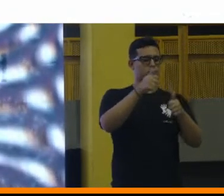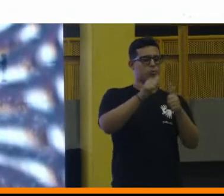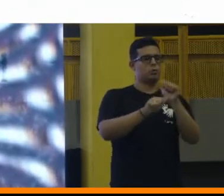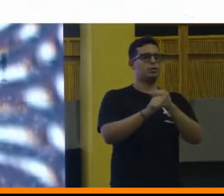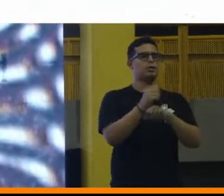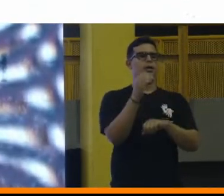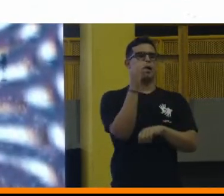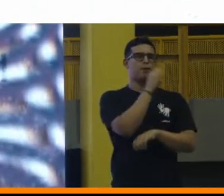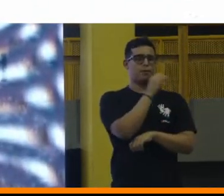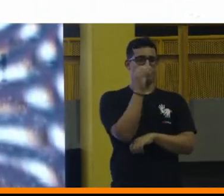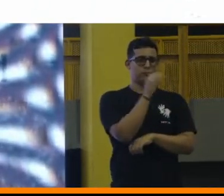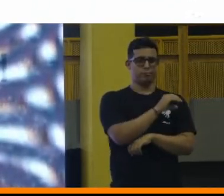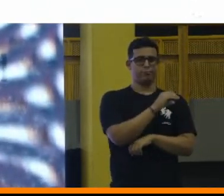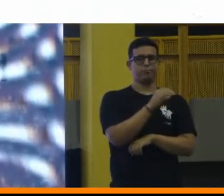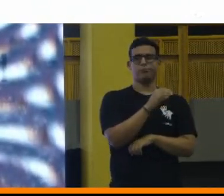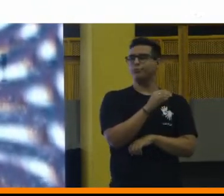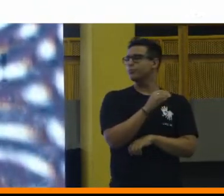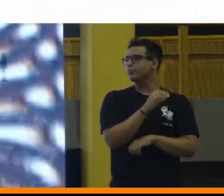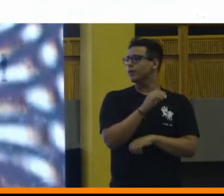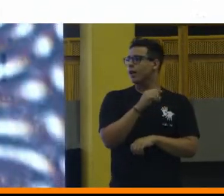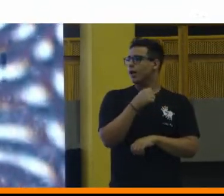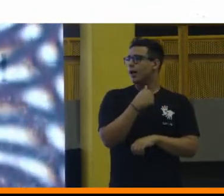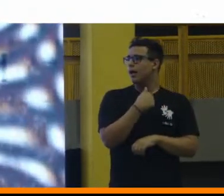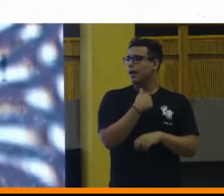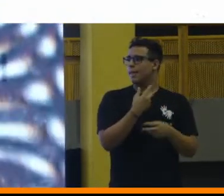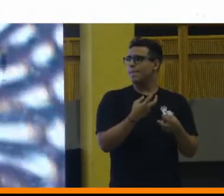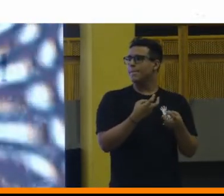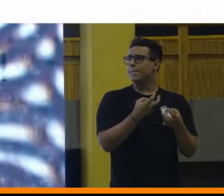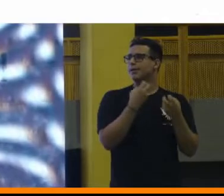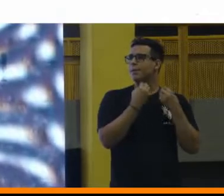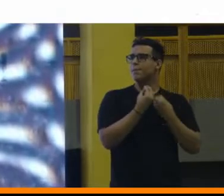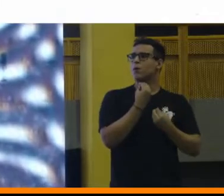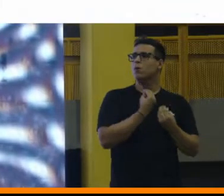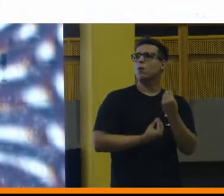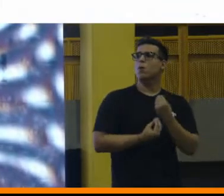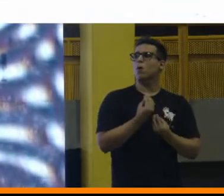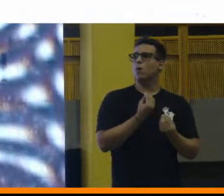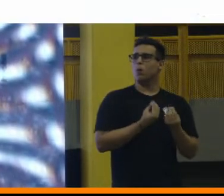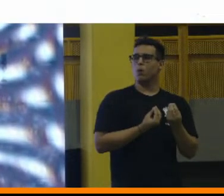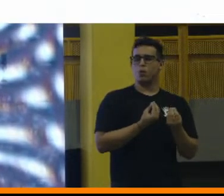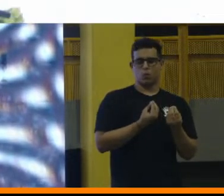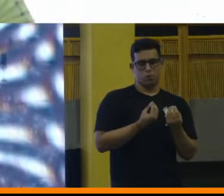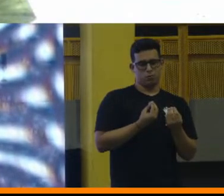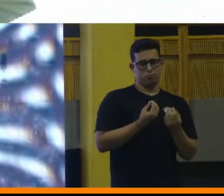tem um equipamento que mede como foi a aceleração dele, naquele movimento de pá.